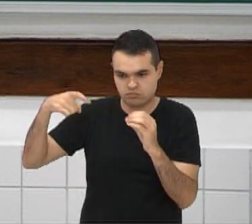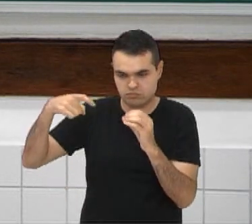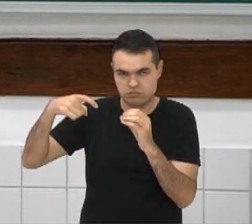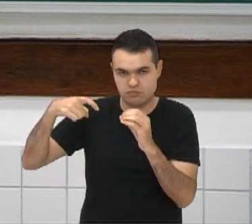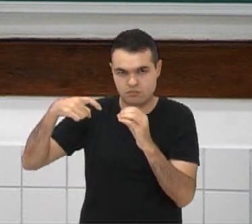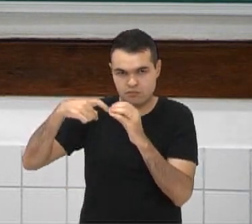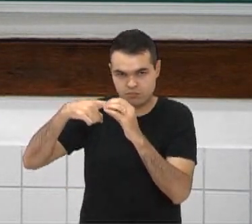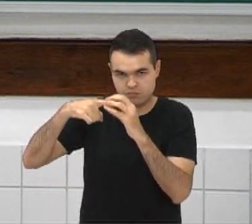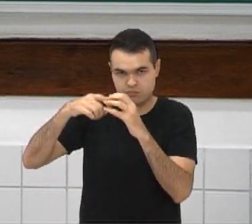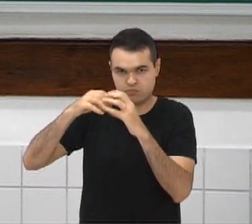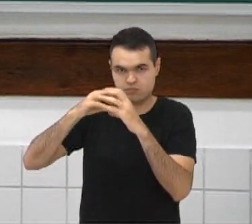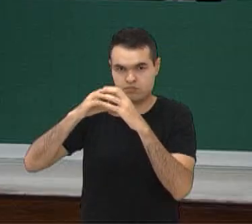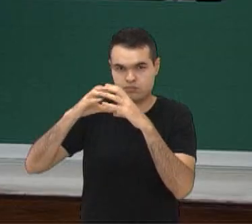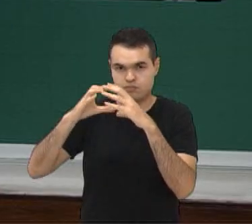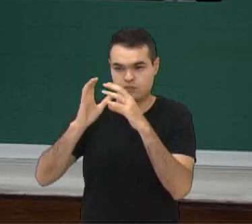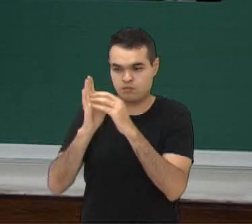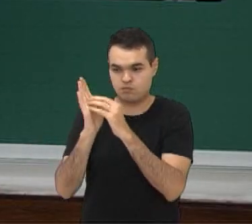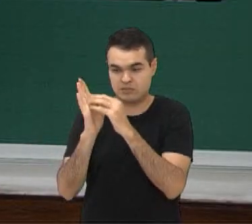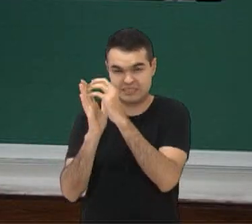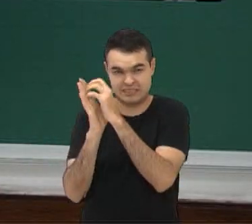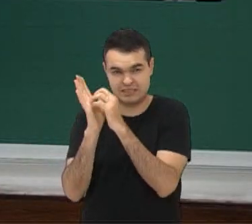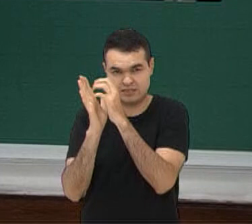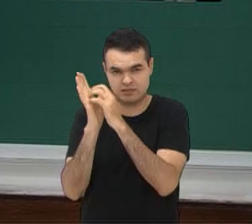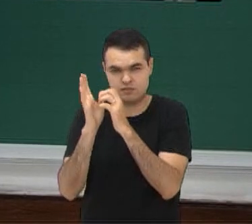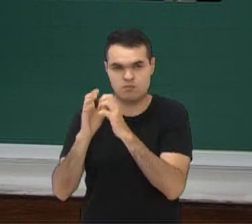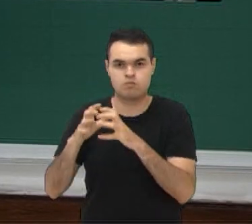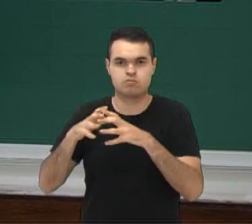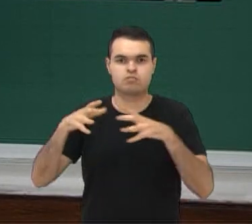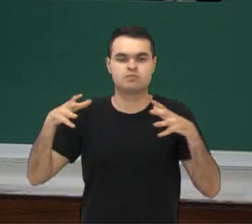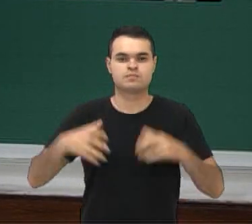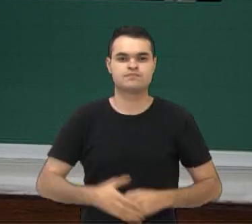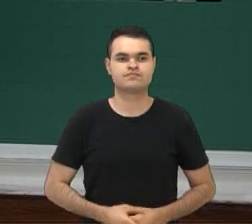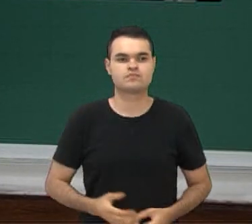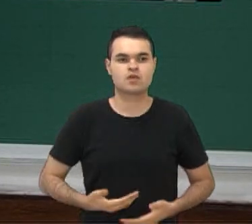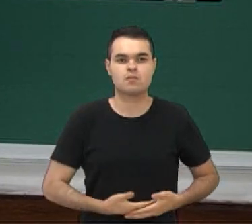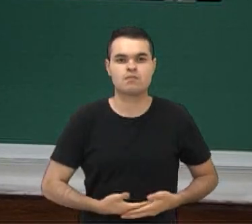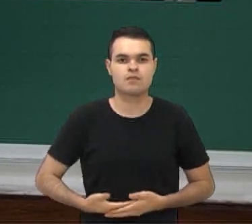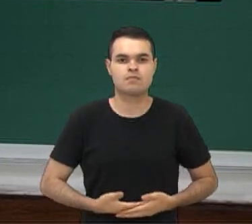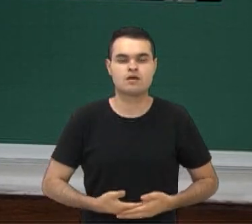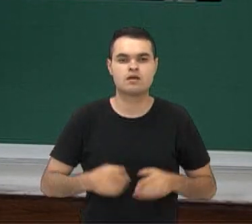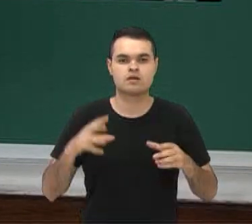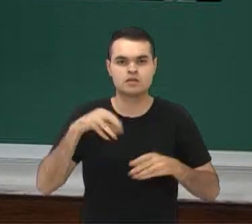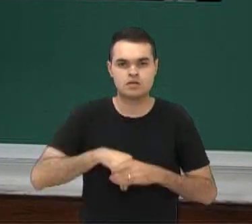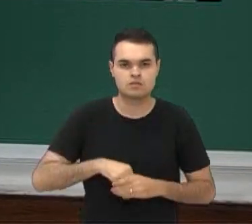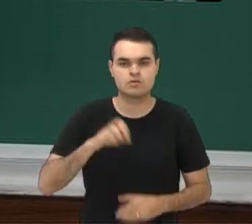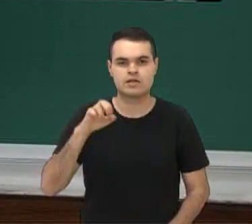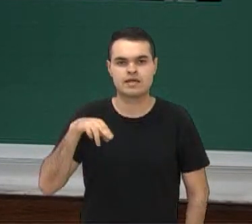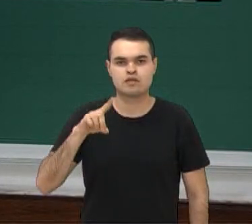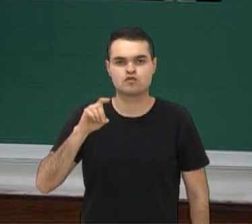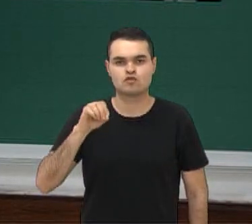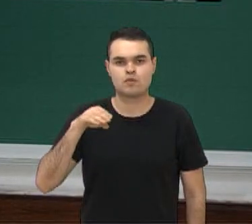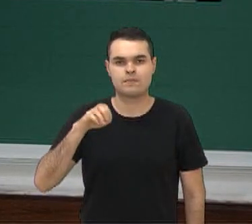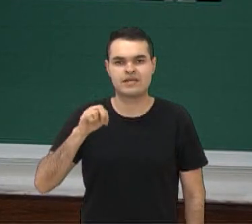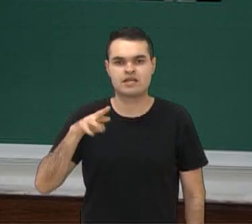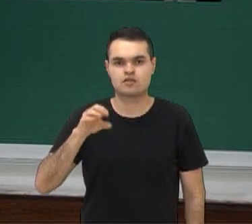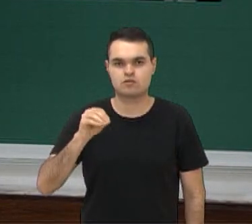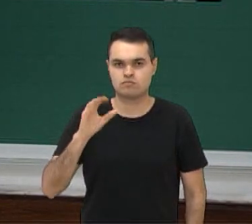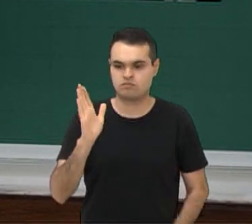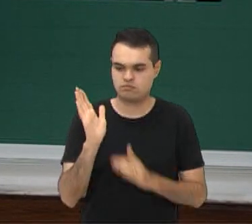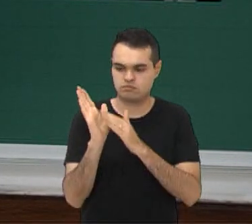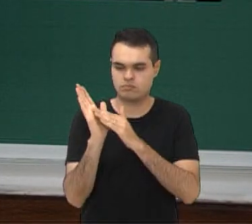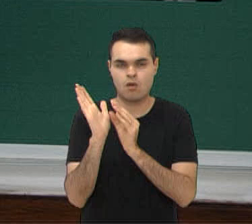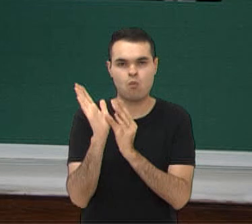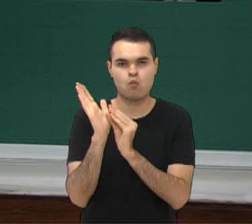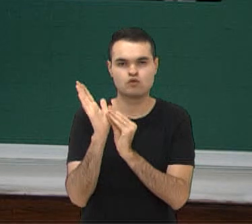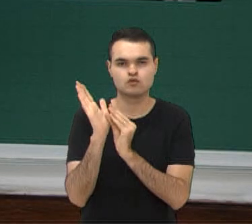continuar acompanhando aqui. Tá? O local de desenvolvimento do bebê é o endométrio, ou seja, a parede muscular